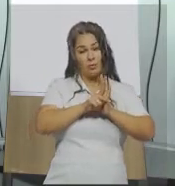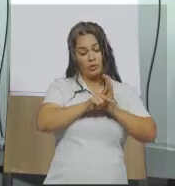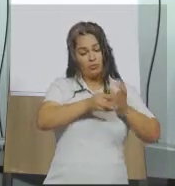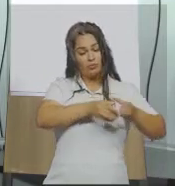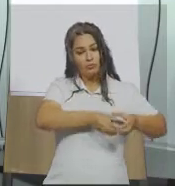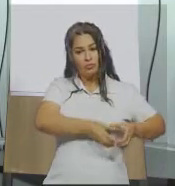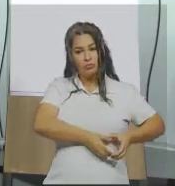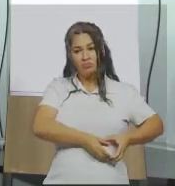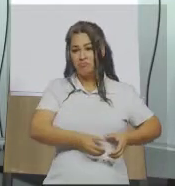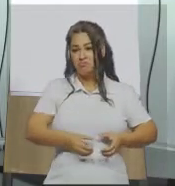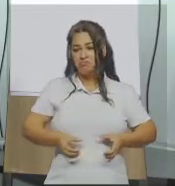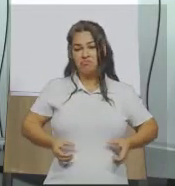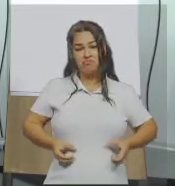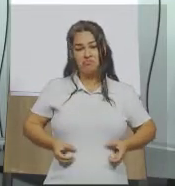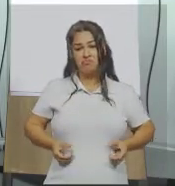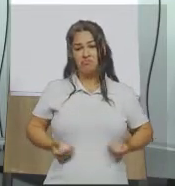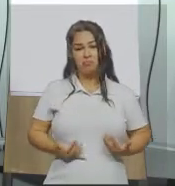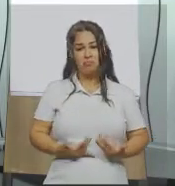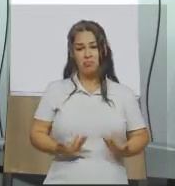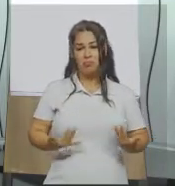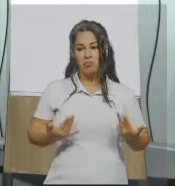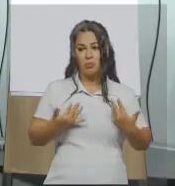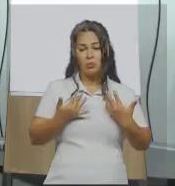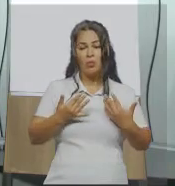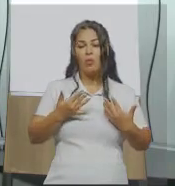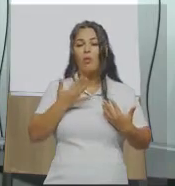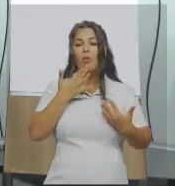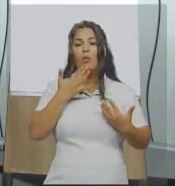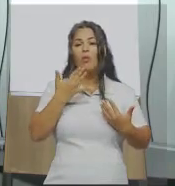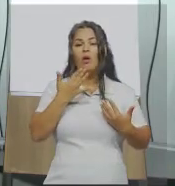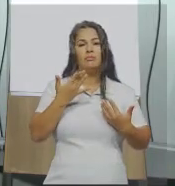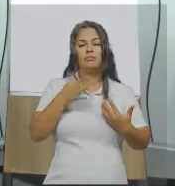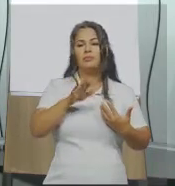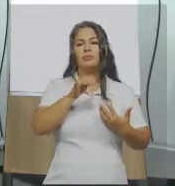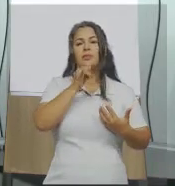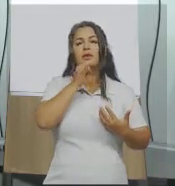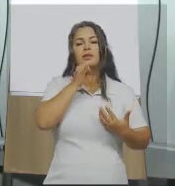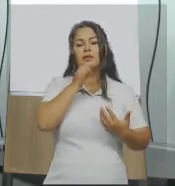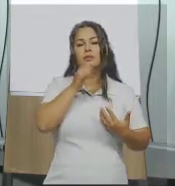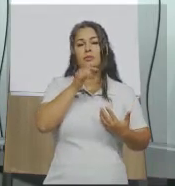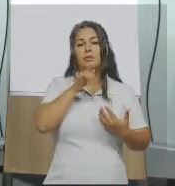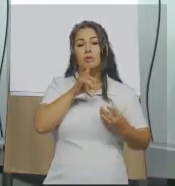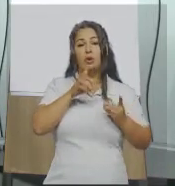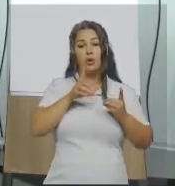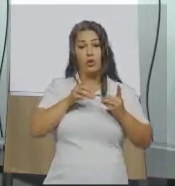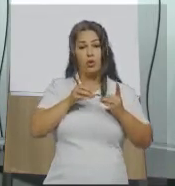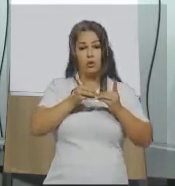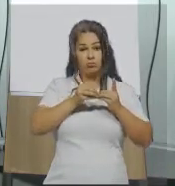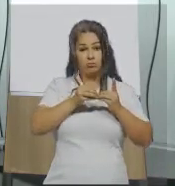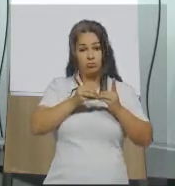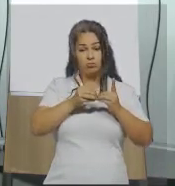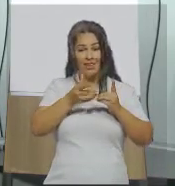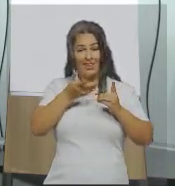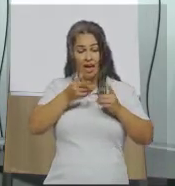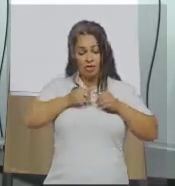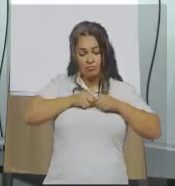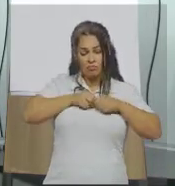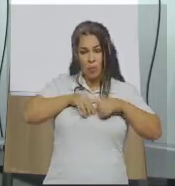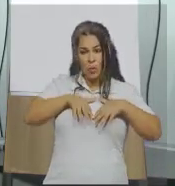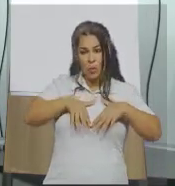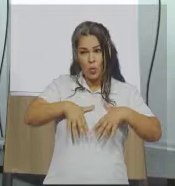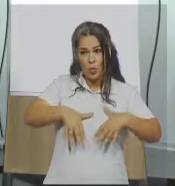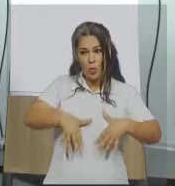uma mensagem para a região dos seus rins, numa glândula específica que tem lá, que são as